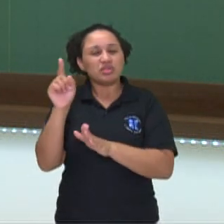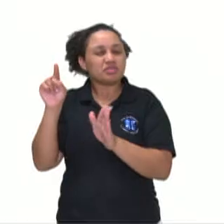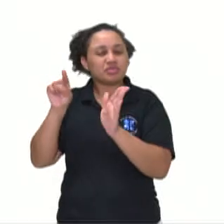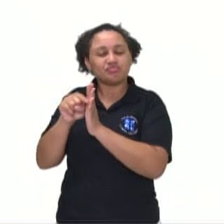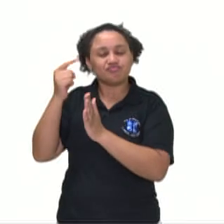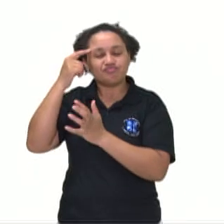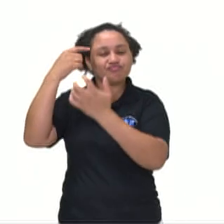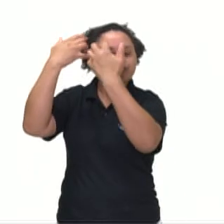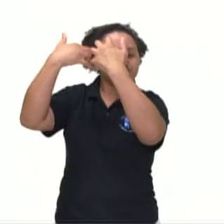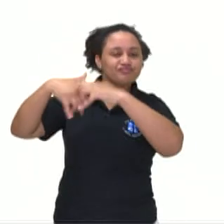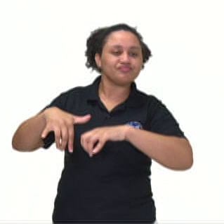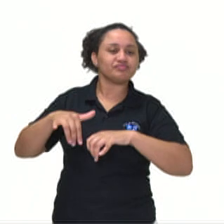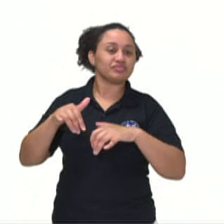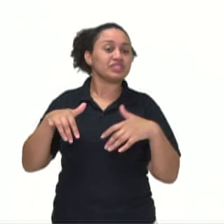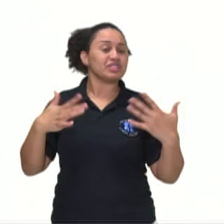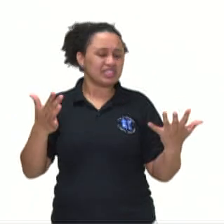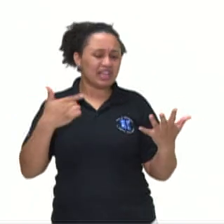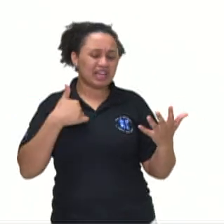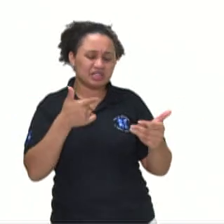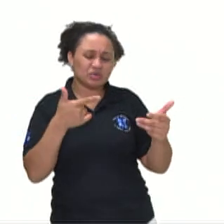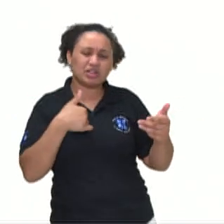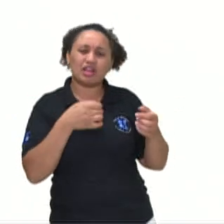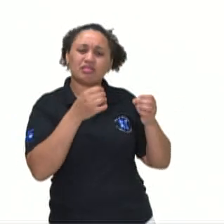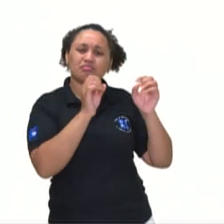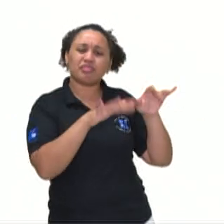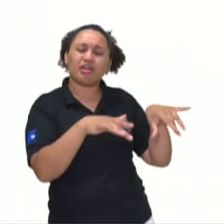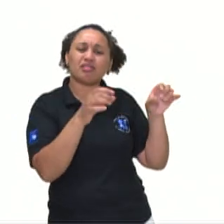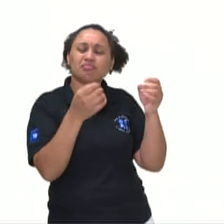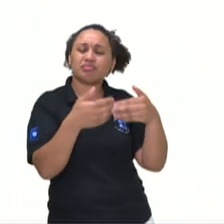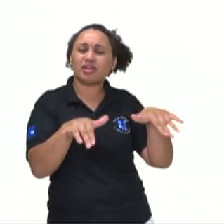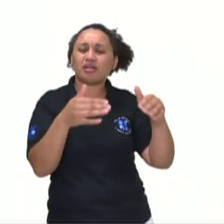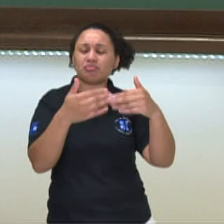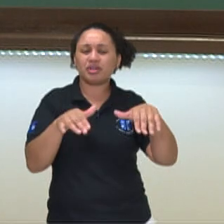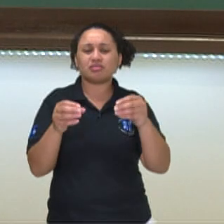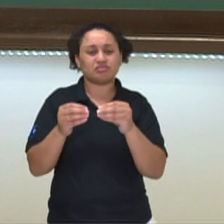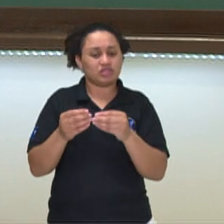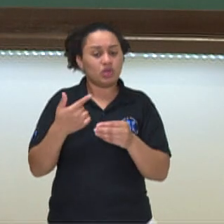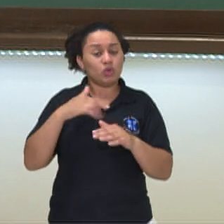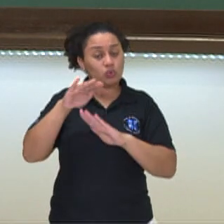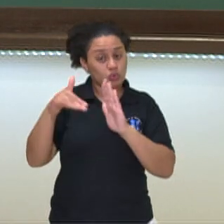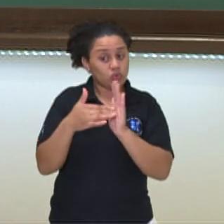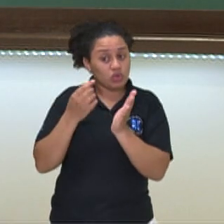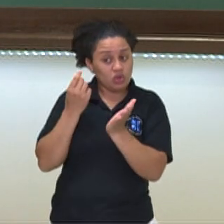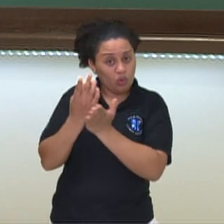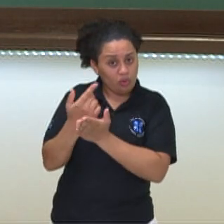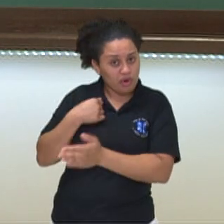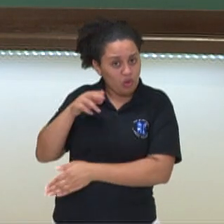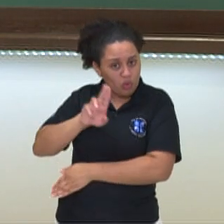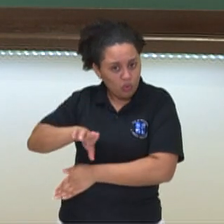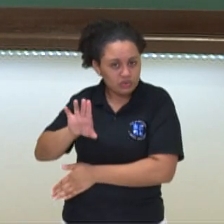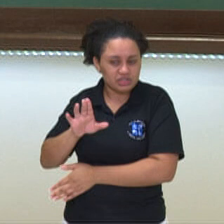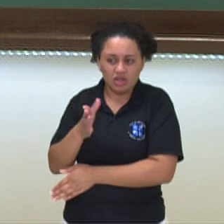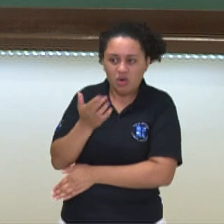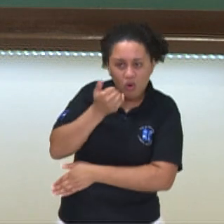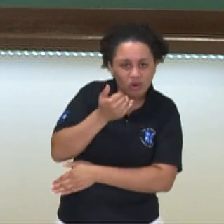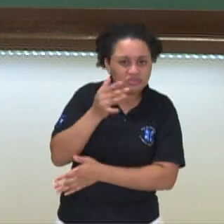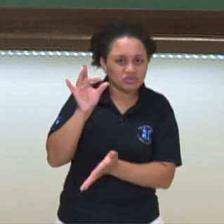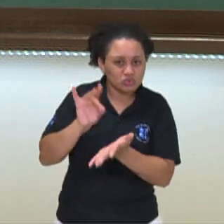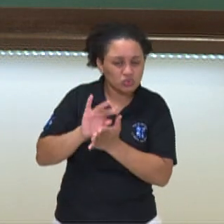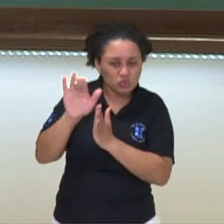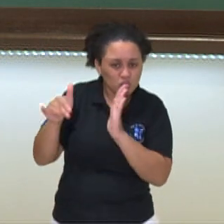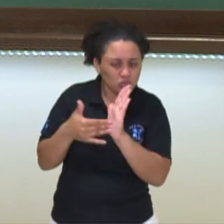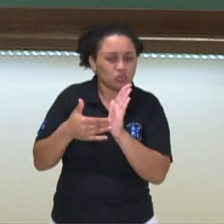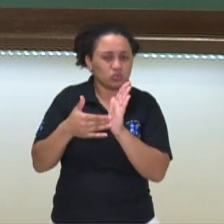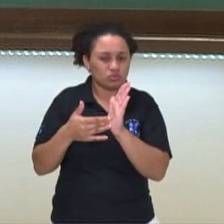ó, será que a gente desperdiça muito? Será que tudo que a gente compra a gente consome? Será que a gente consome de tudo que a